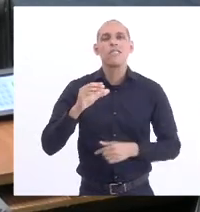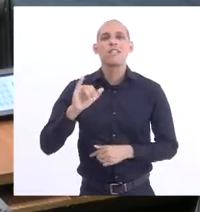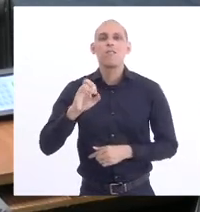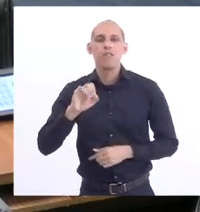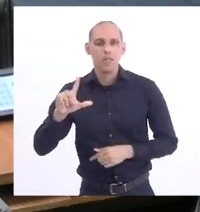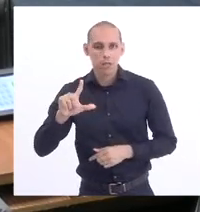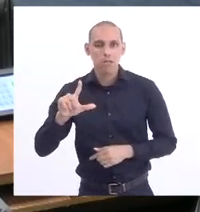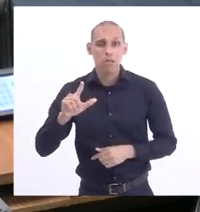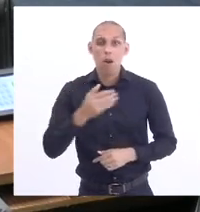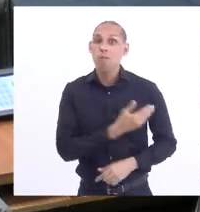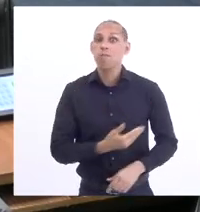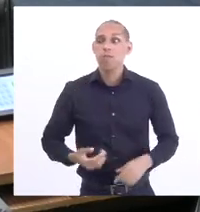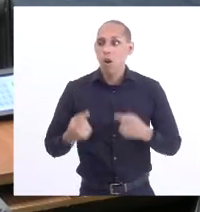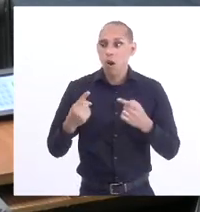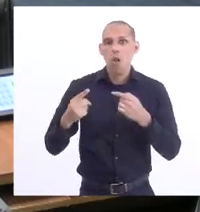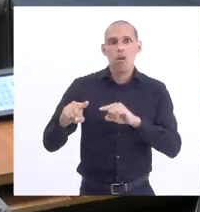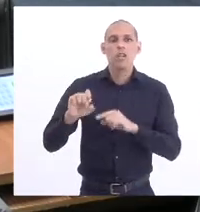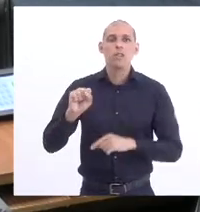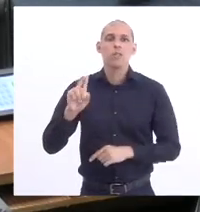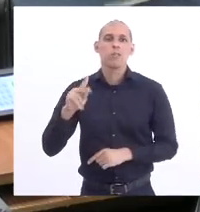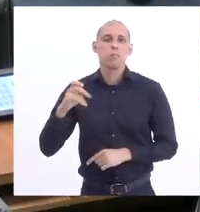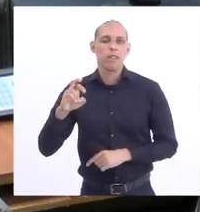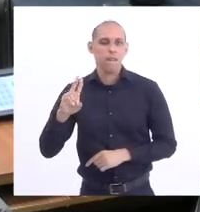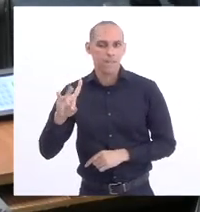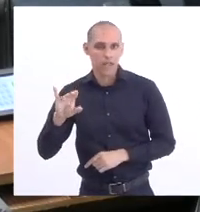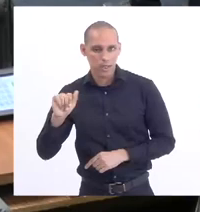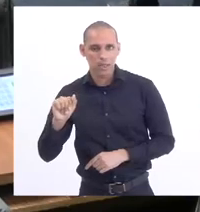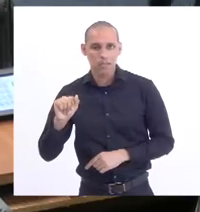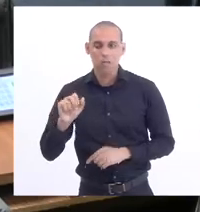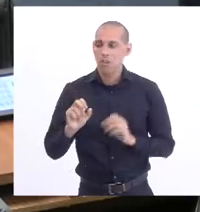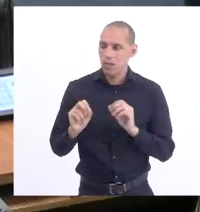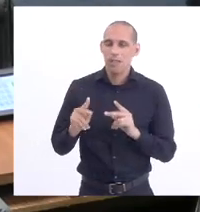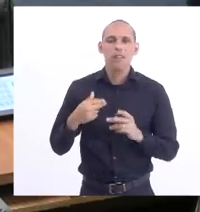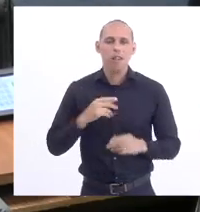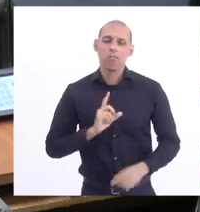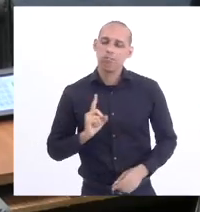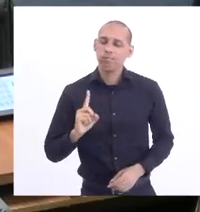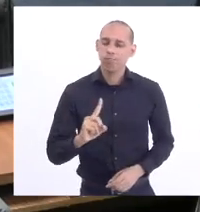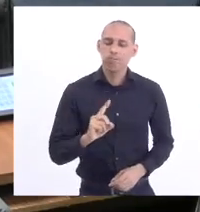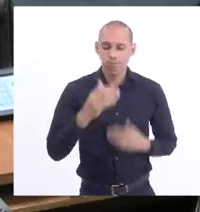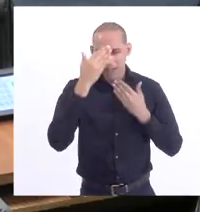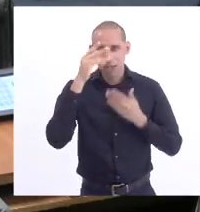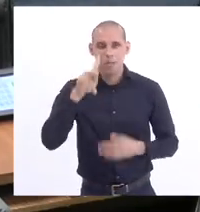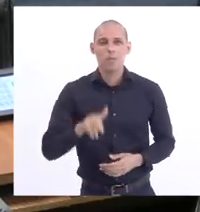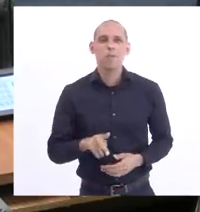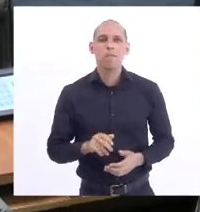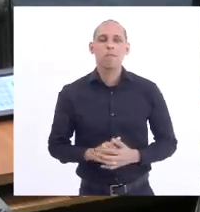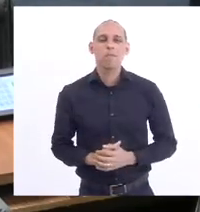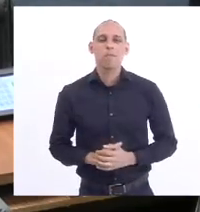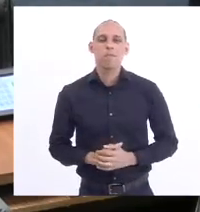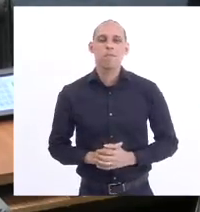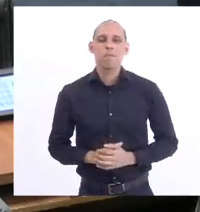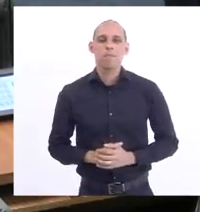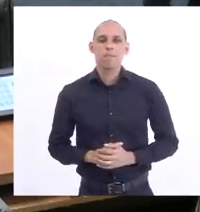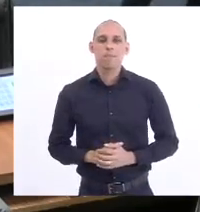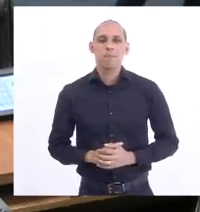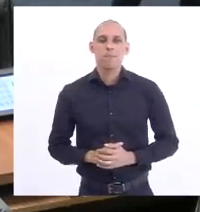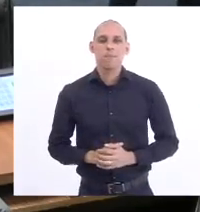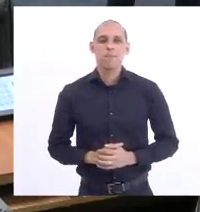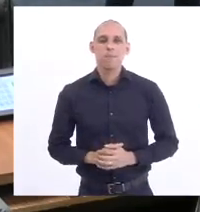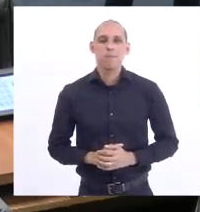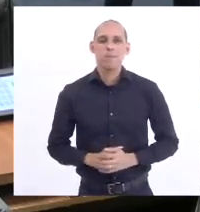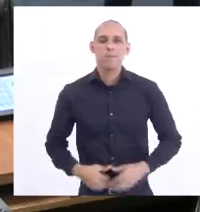Okay. Tem um assunto já corriqueiro já na okay. CODECOM, eu gostaria de me indicar. Obrigado, presidente. Tem que corrigir,